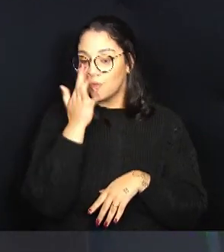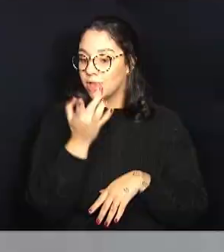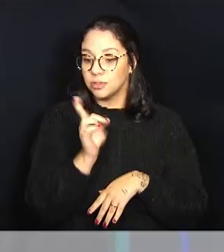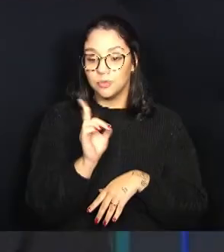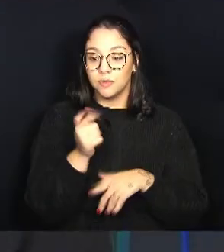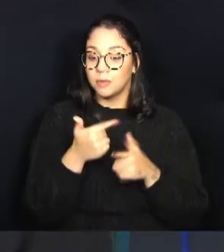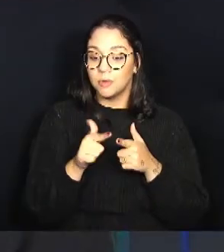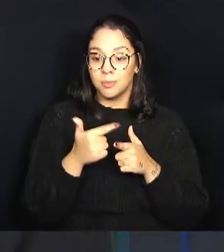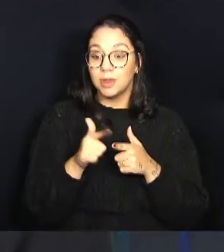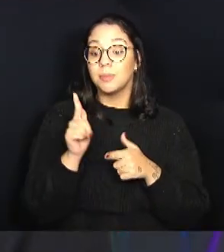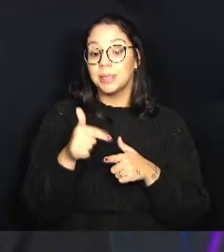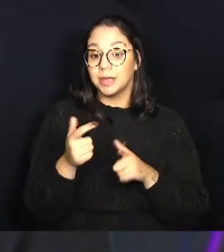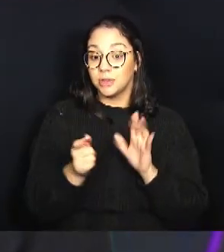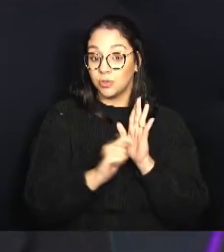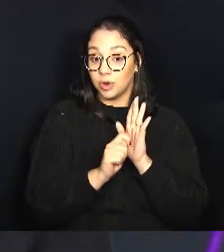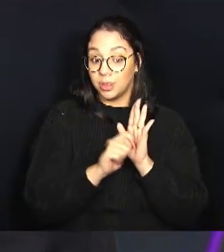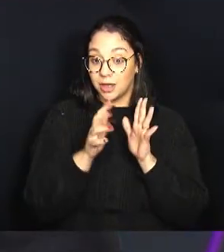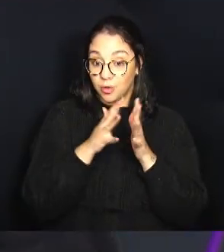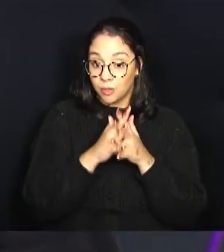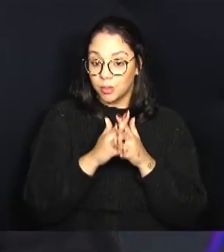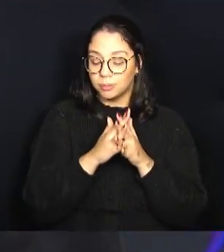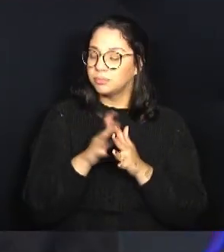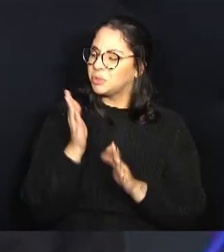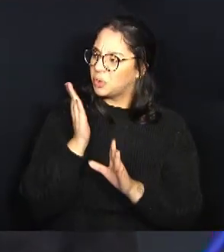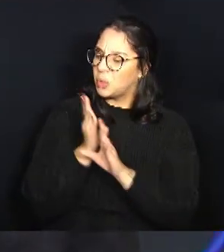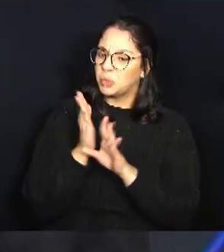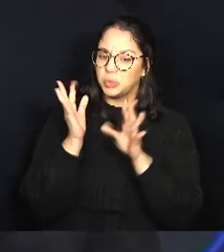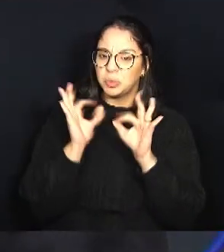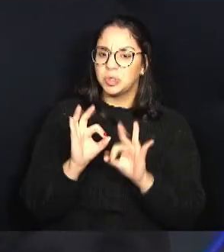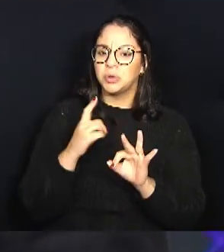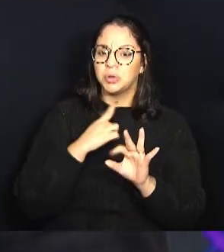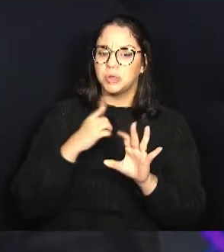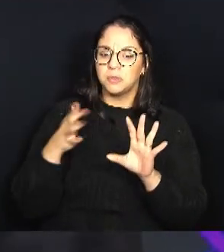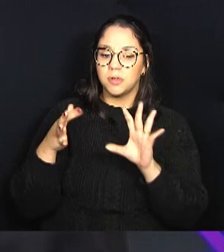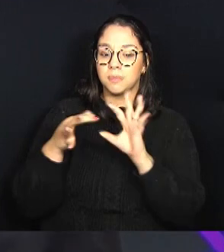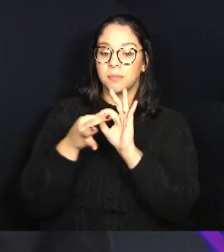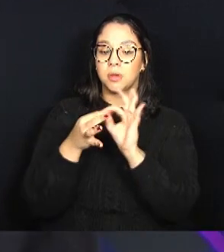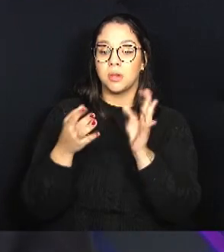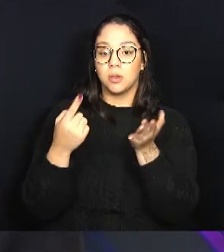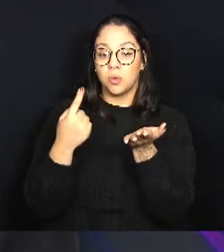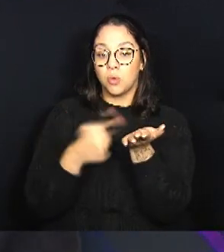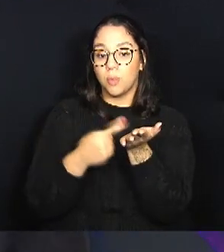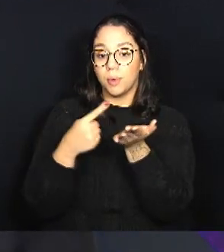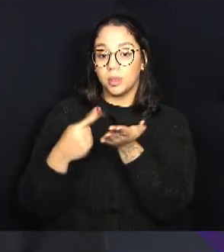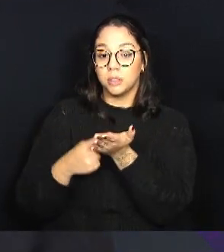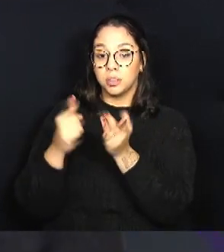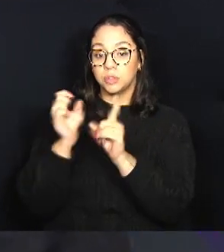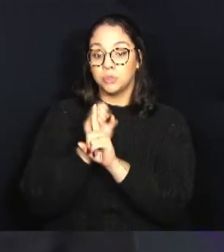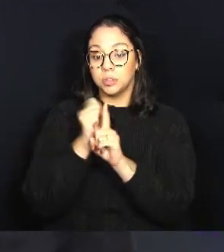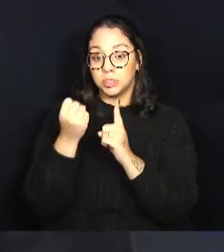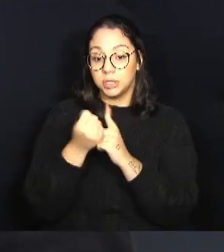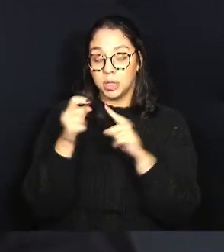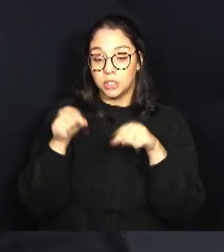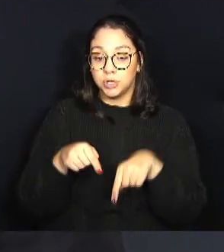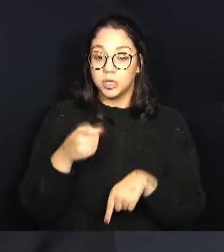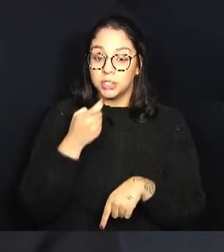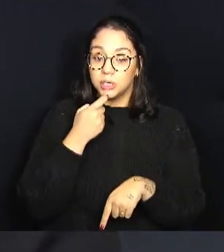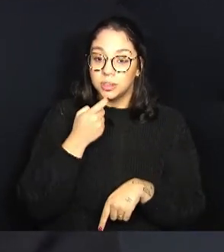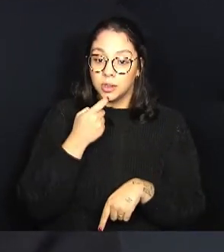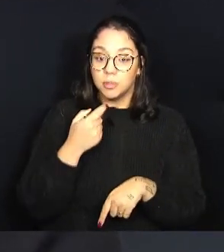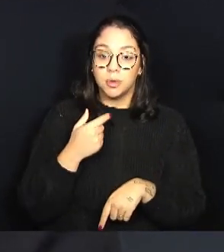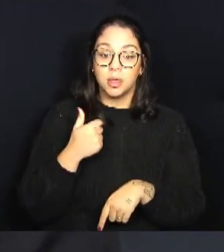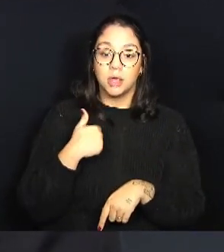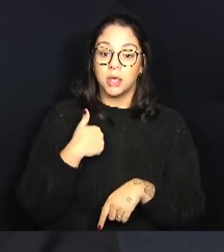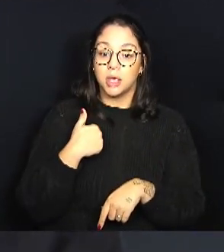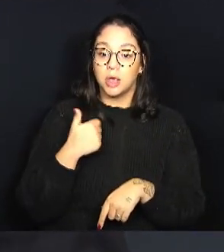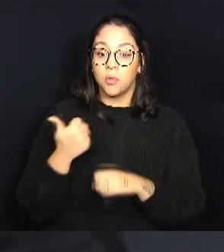muito mais complexo. É um encontro muito produtivo, né? É uma aliança que a gente forma em prol da sociedade aqui de Campinas, né? Eu não tive apoio de